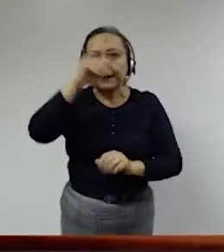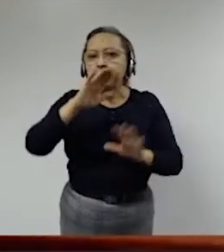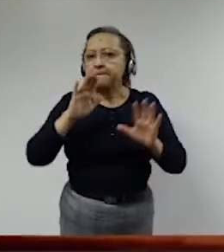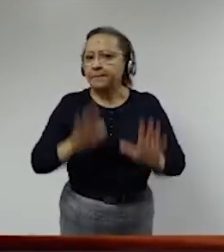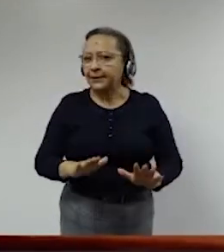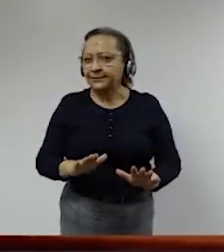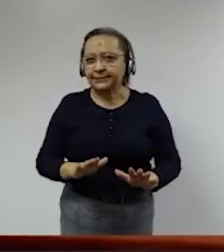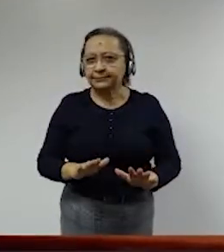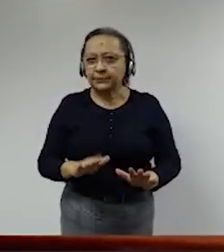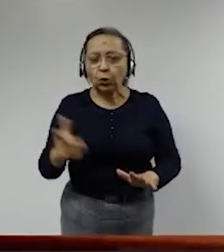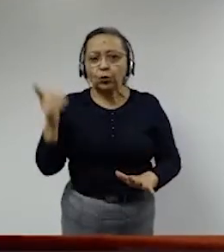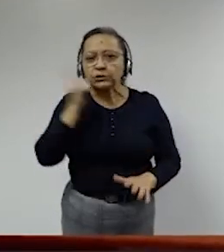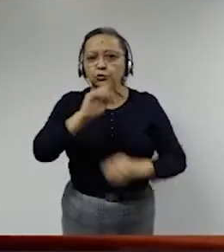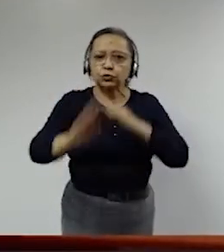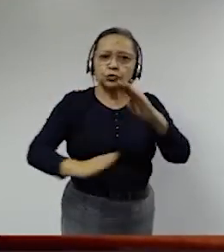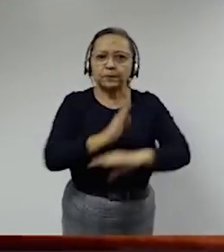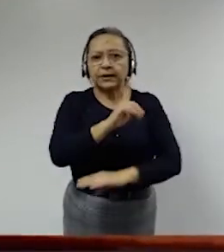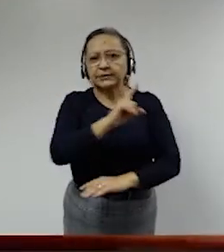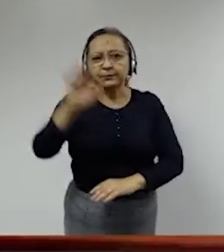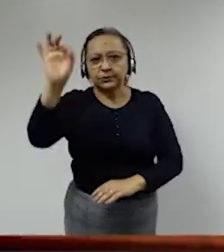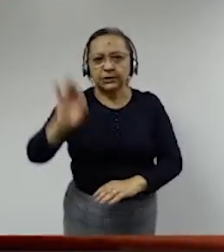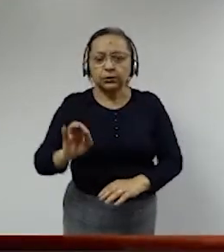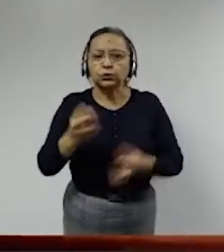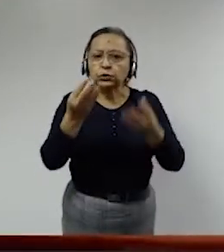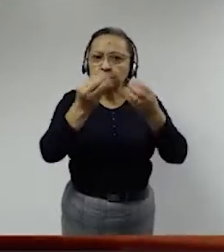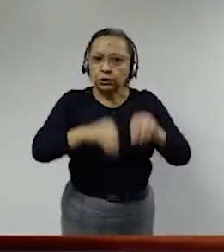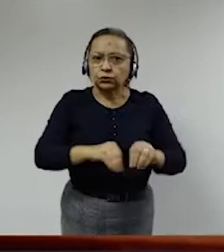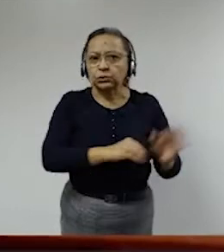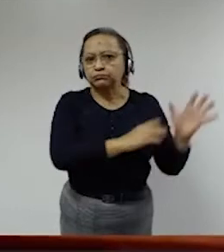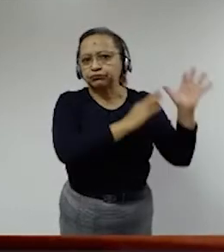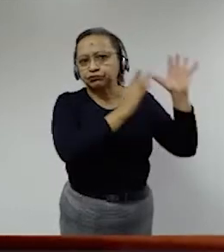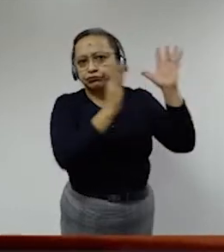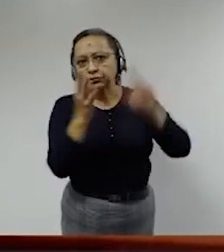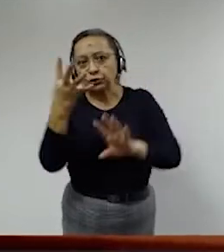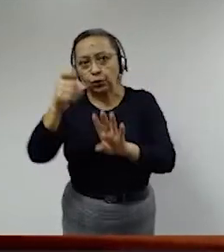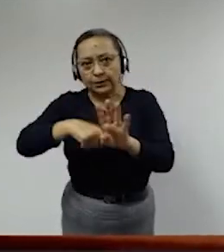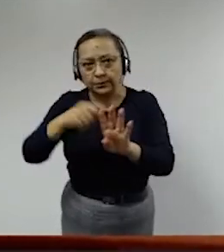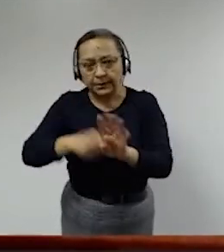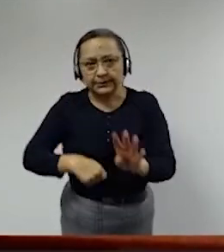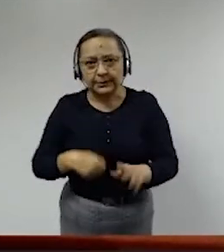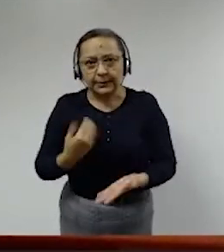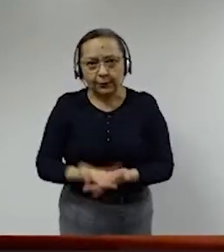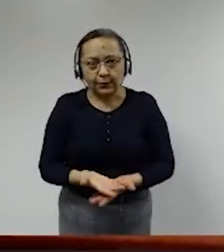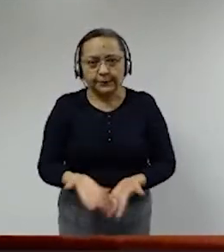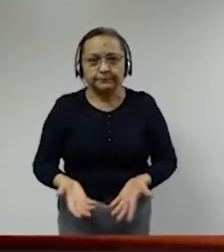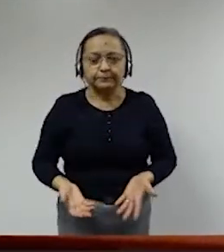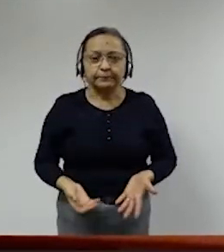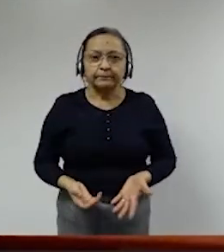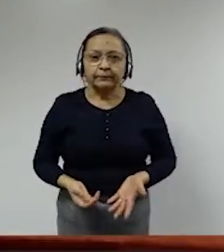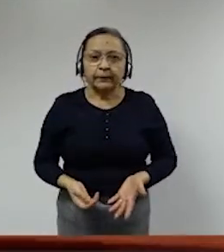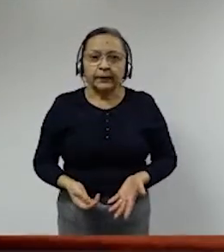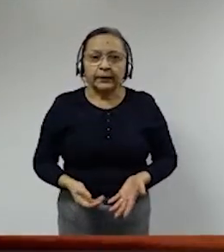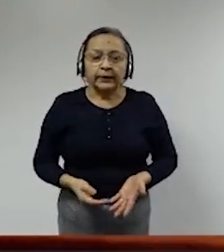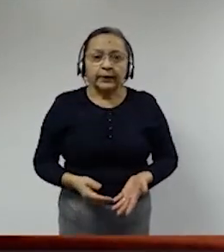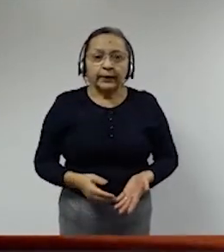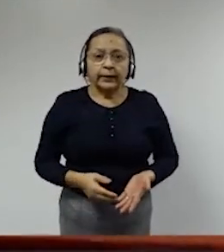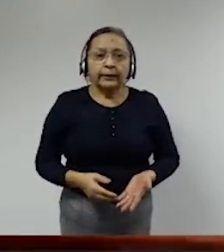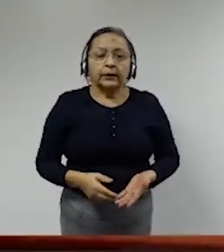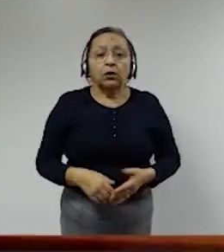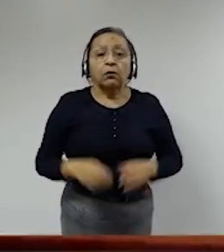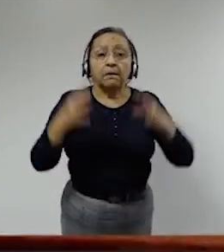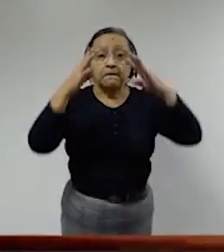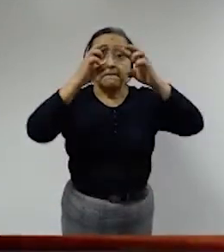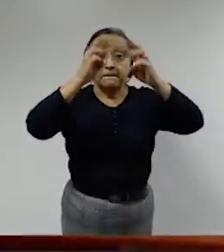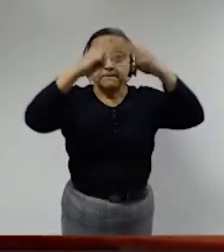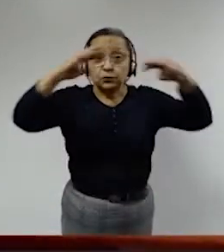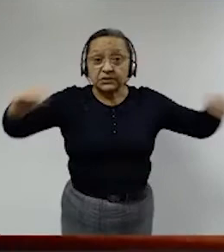suplantou, né, as perdas que foram geradas durante esse período todo. museus fechados, espaços